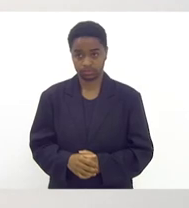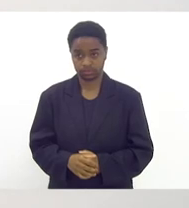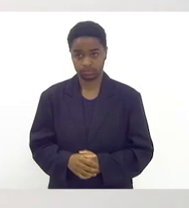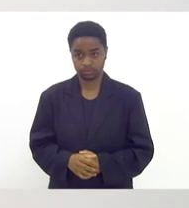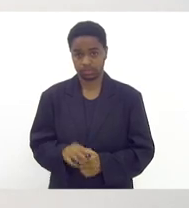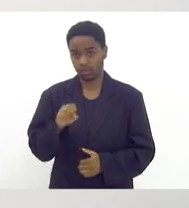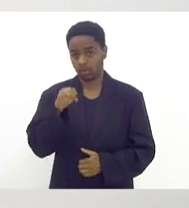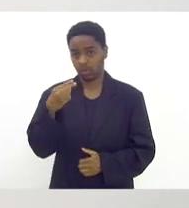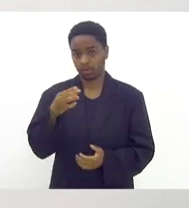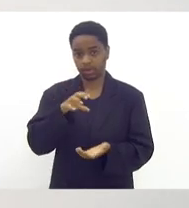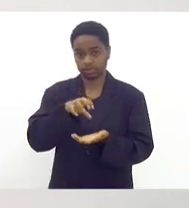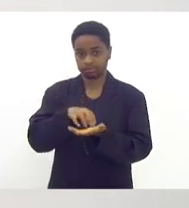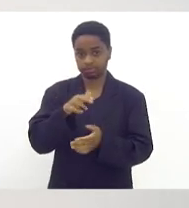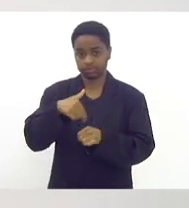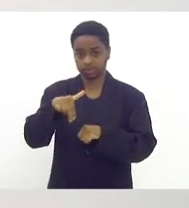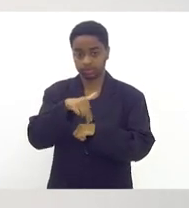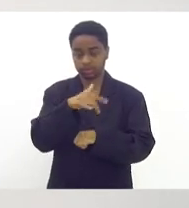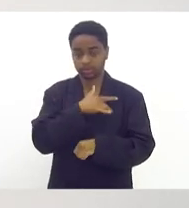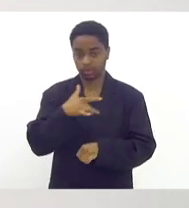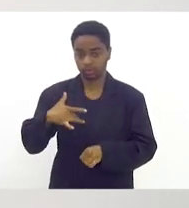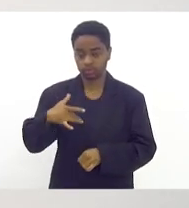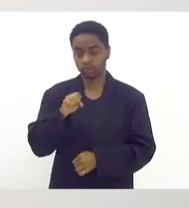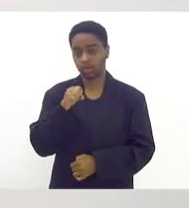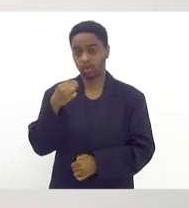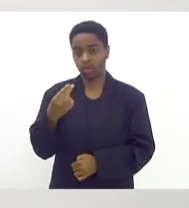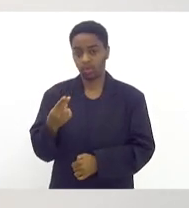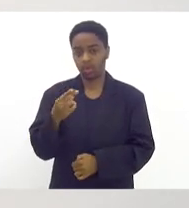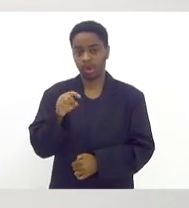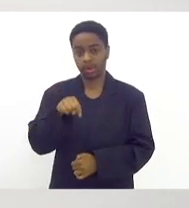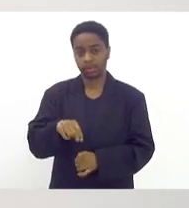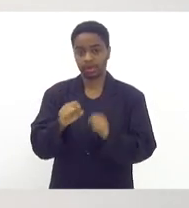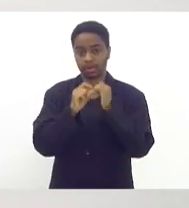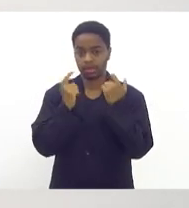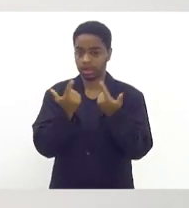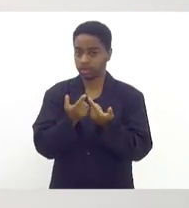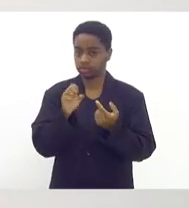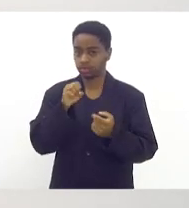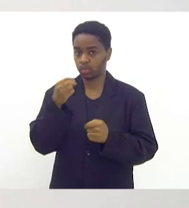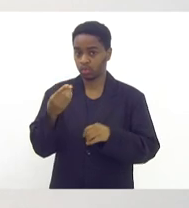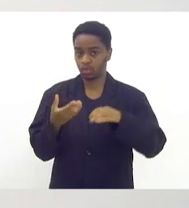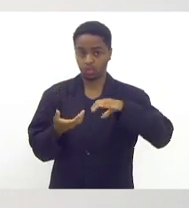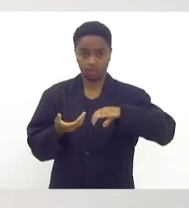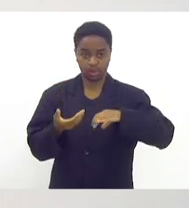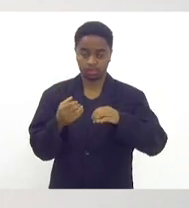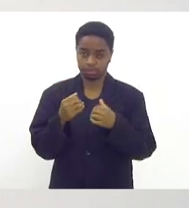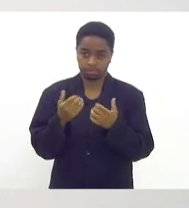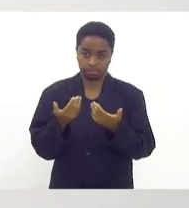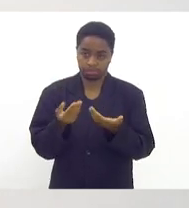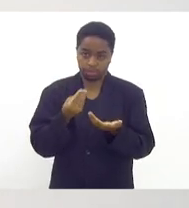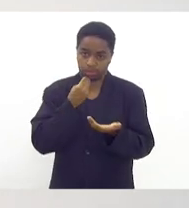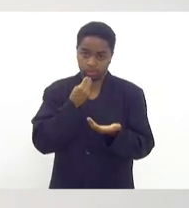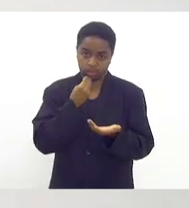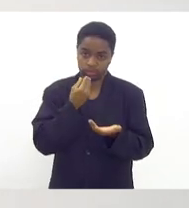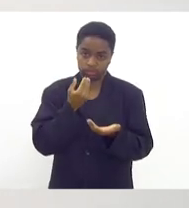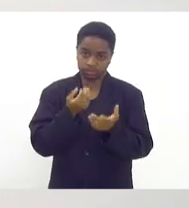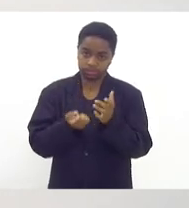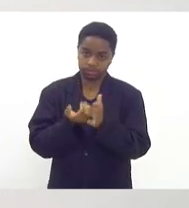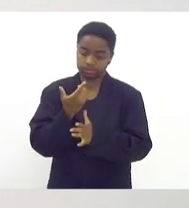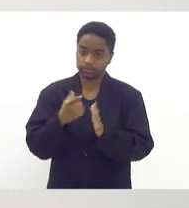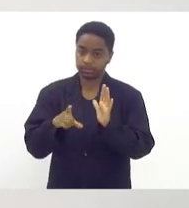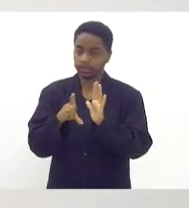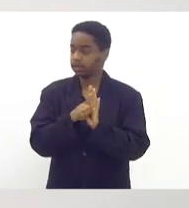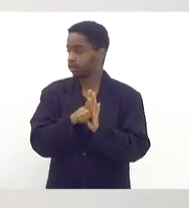Agência Nacional de saúde ou Congresso Nacional ou essa própria casa Legislativa poderia fazer uma lei